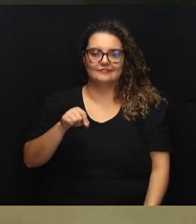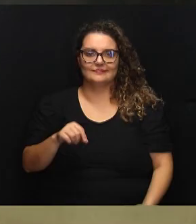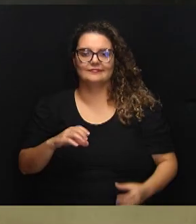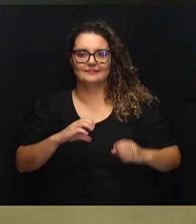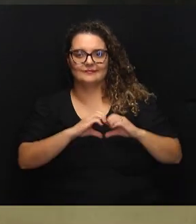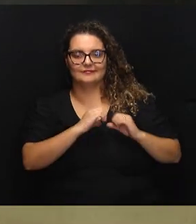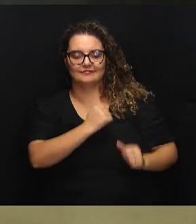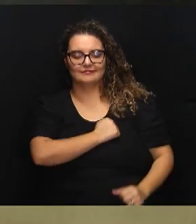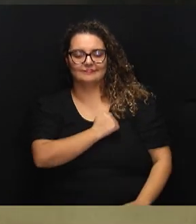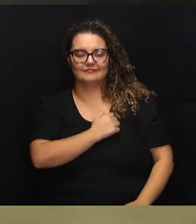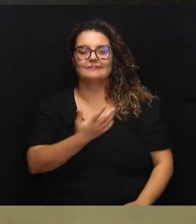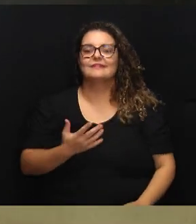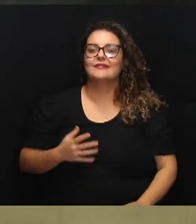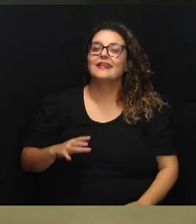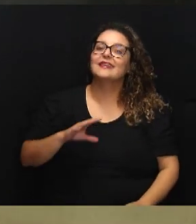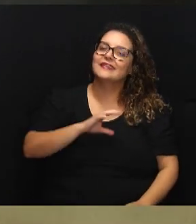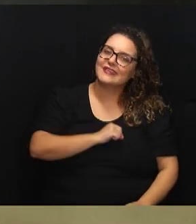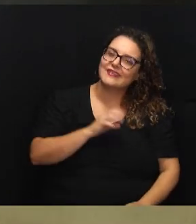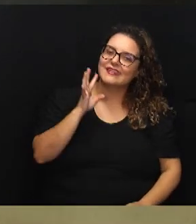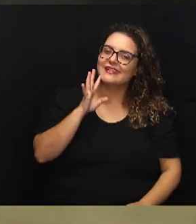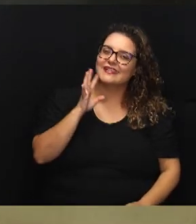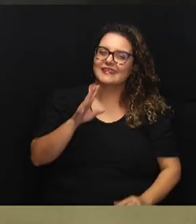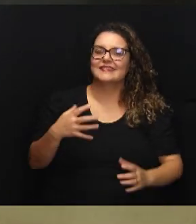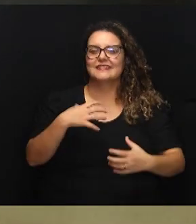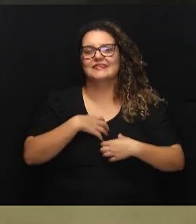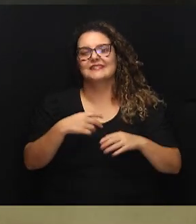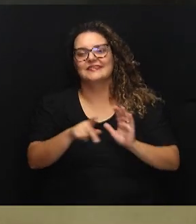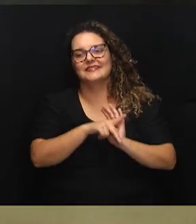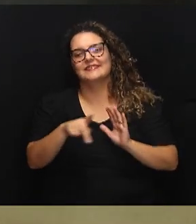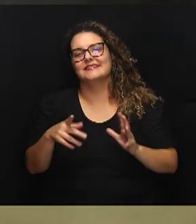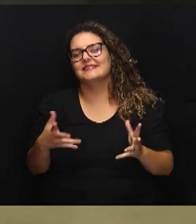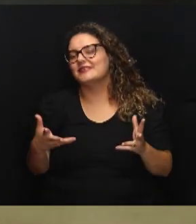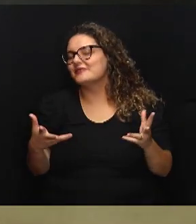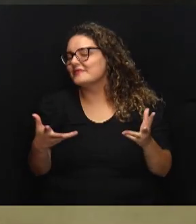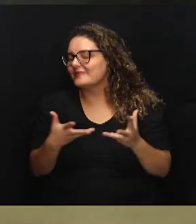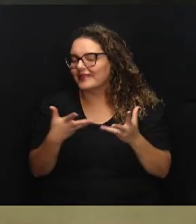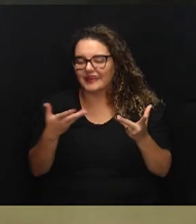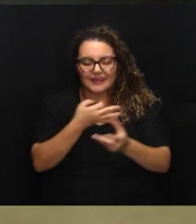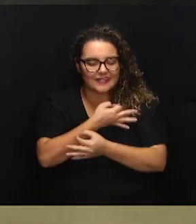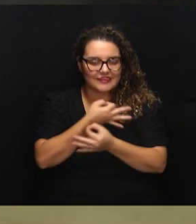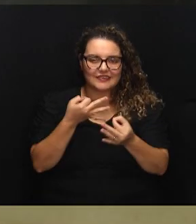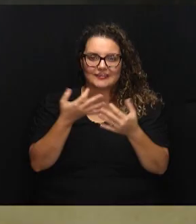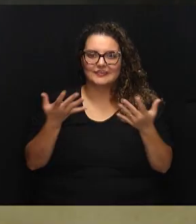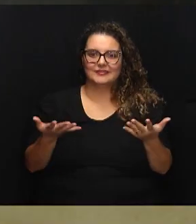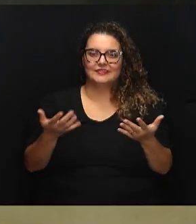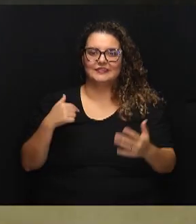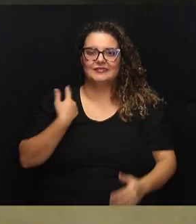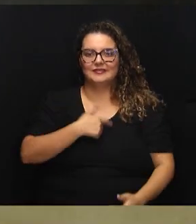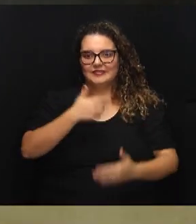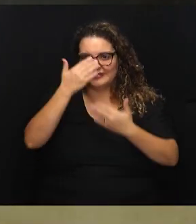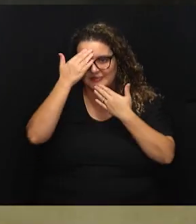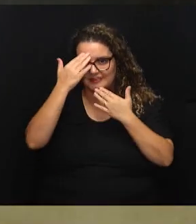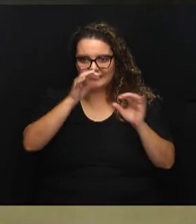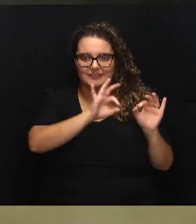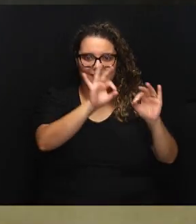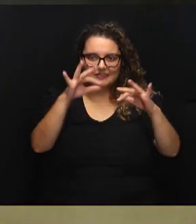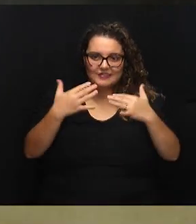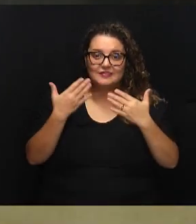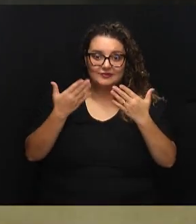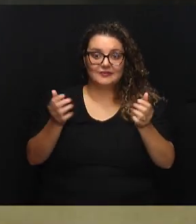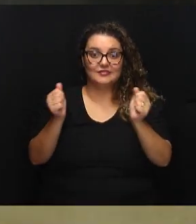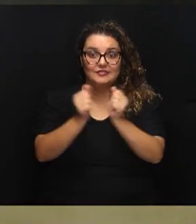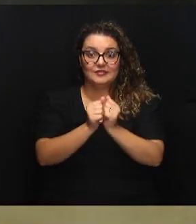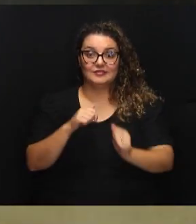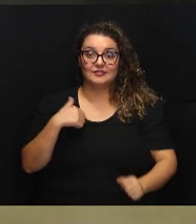coração. É tão gostoso, é uma sensação de pertencimento magnífica. E a gente agradece a audiência, você que está com a